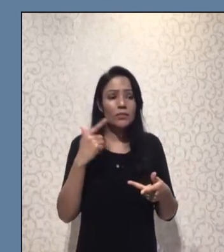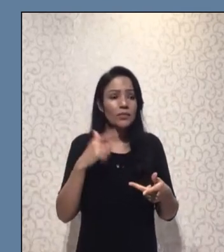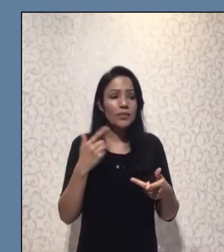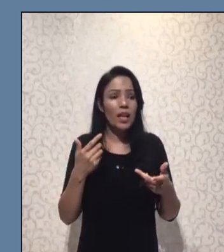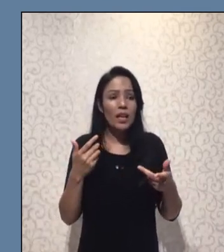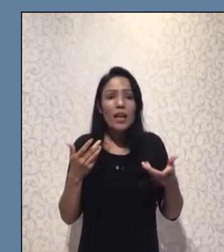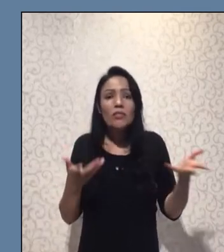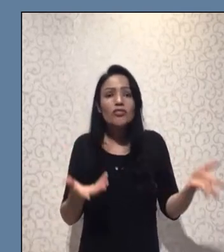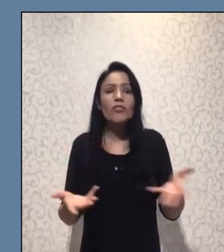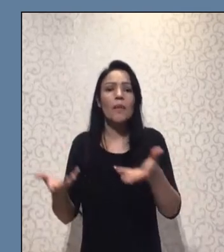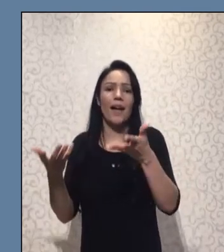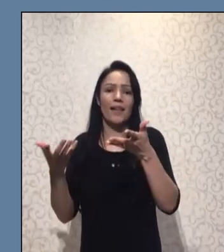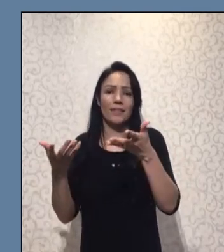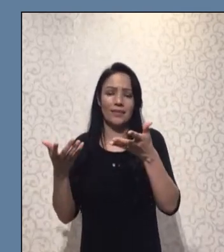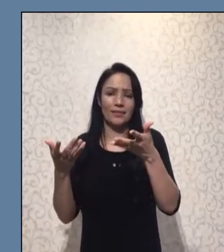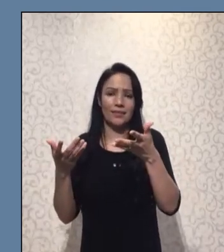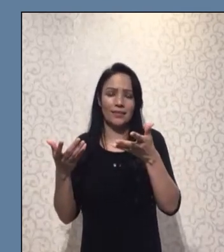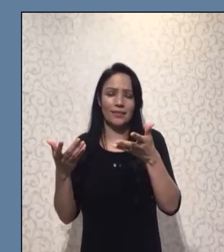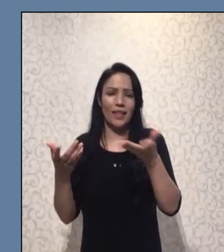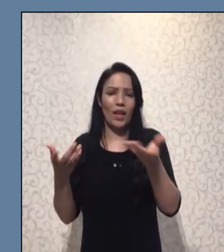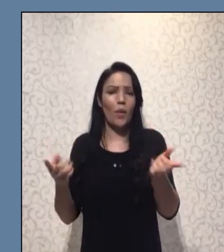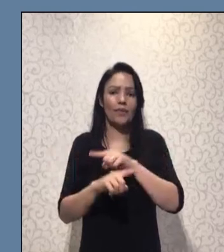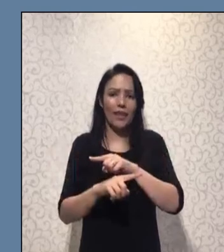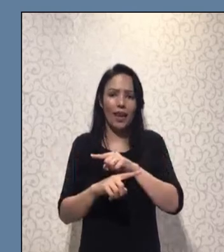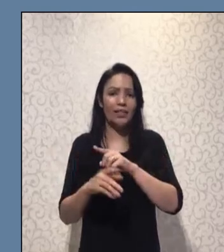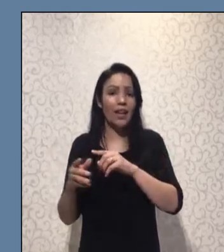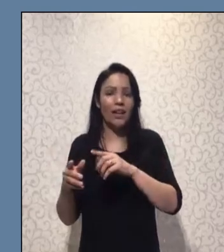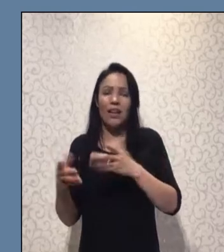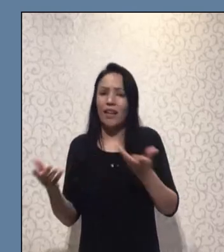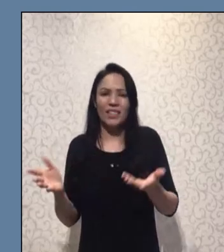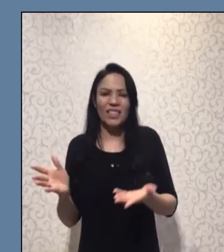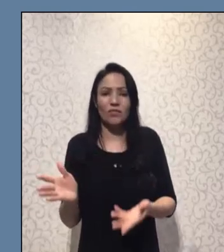também. Pelo contrário, elas estão sendo destruídas.